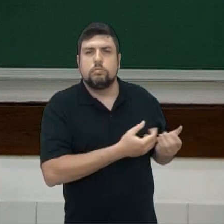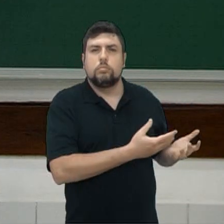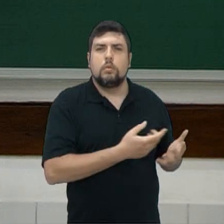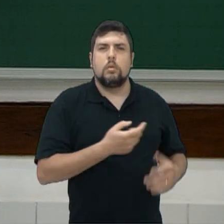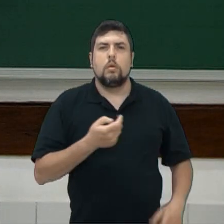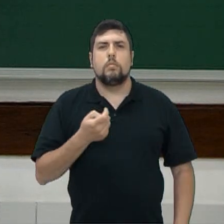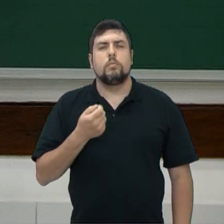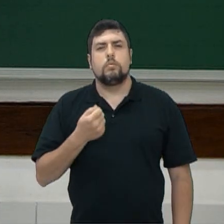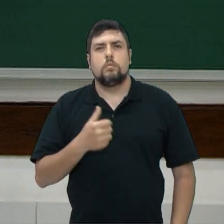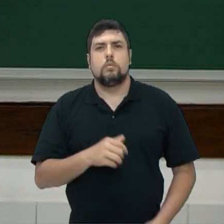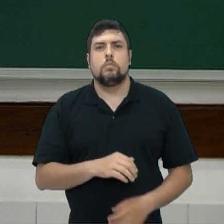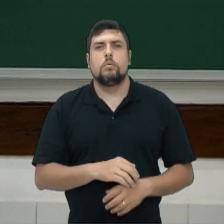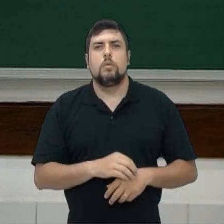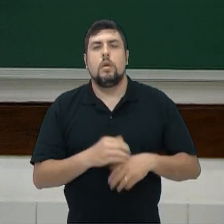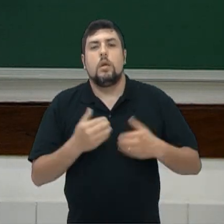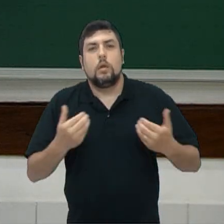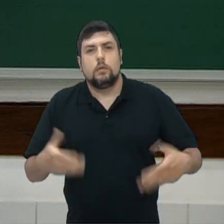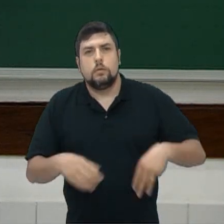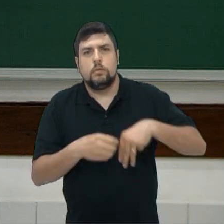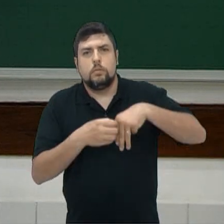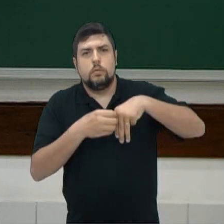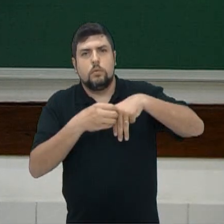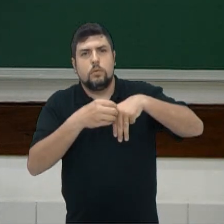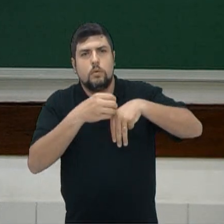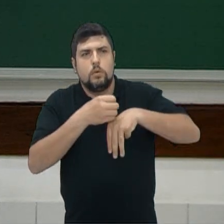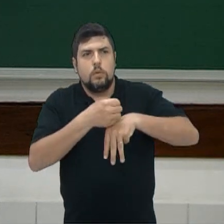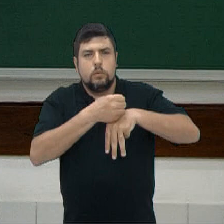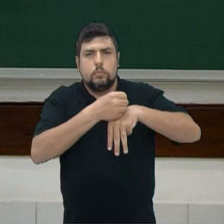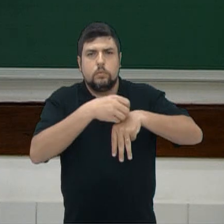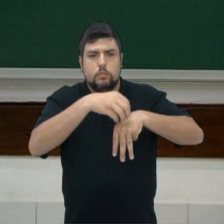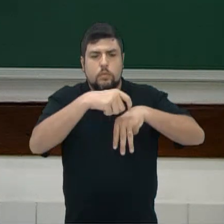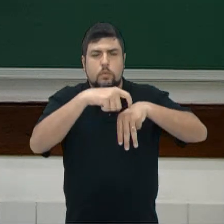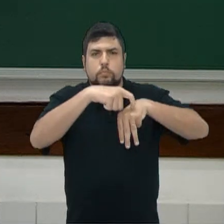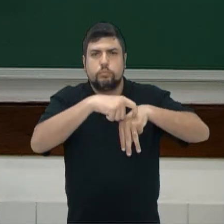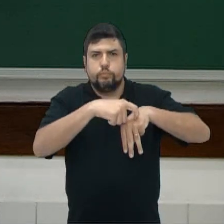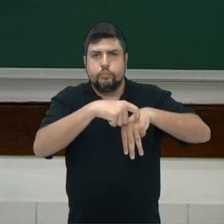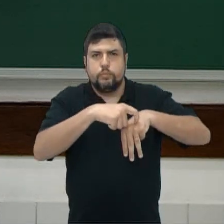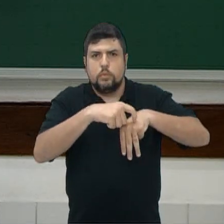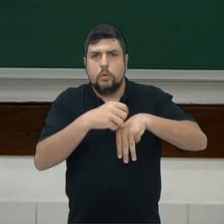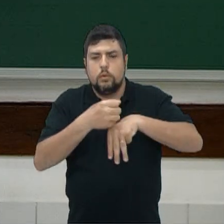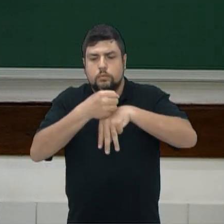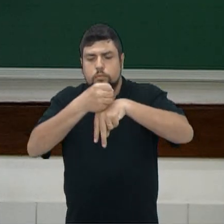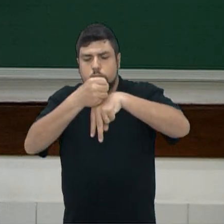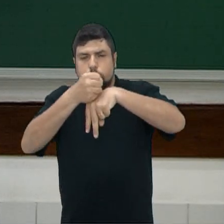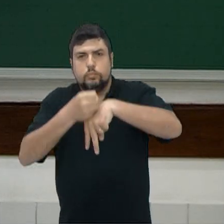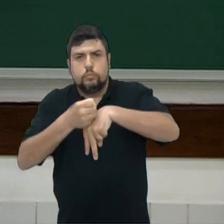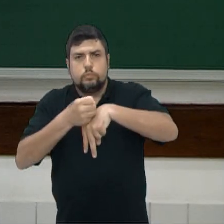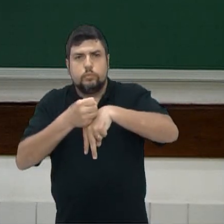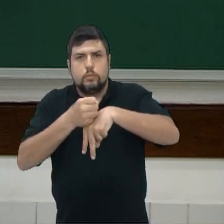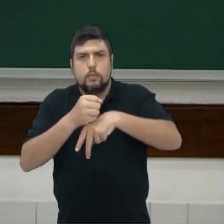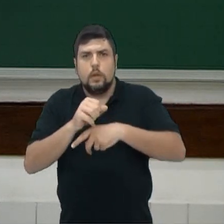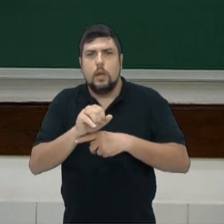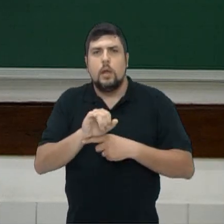dos transistores e resistores, é chamado de impedância indutiva. E no caso dos capacitores,